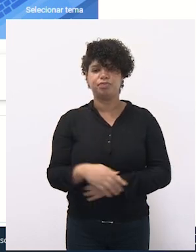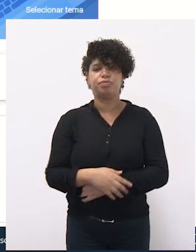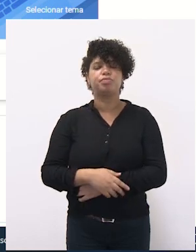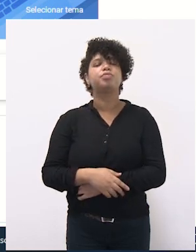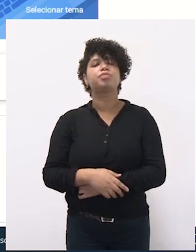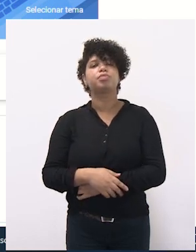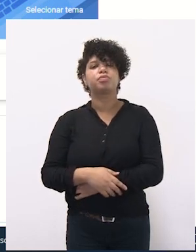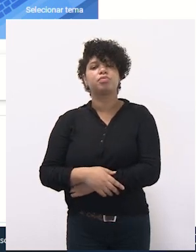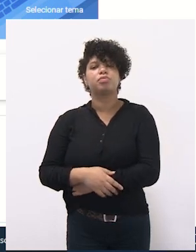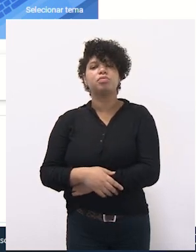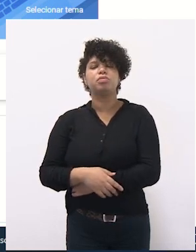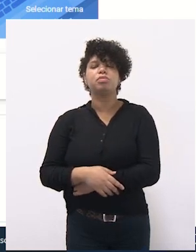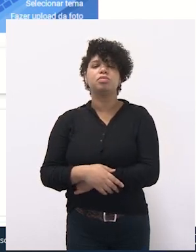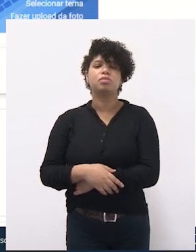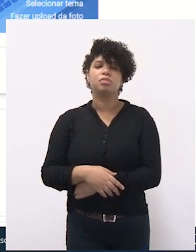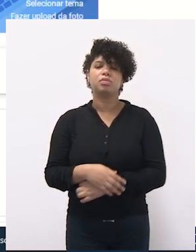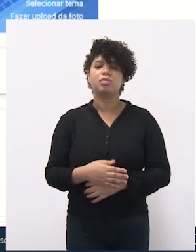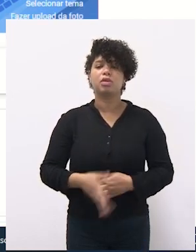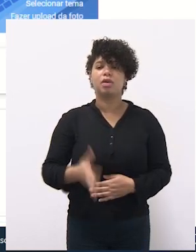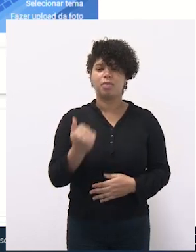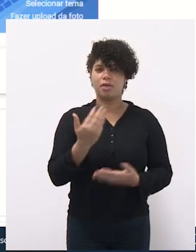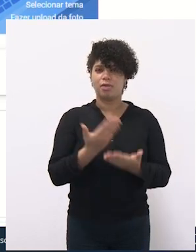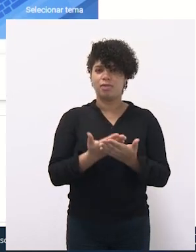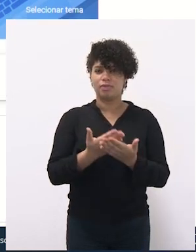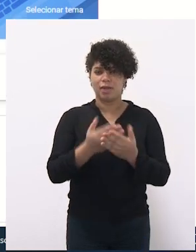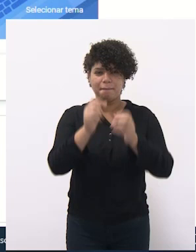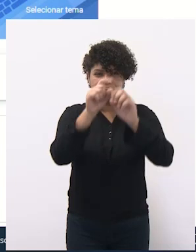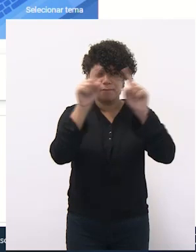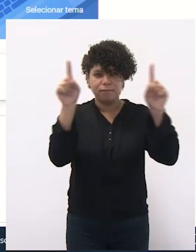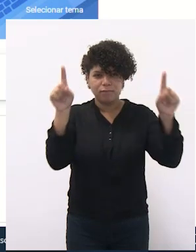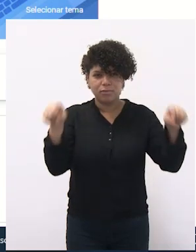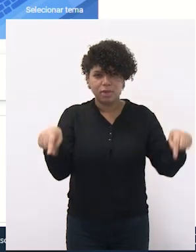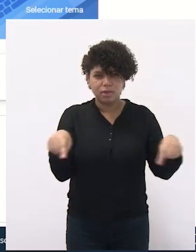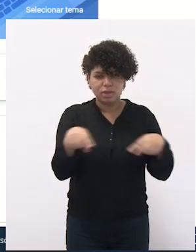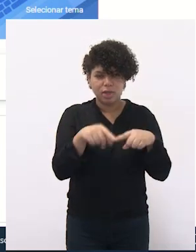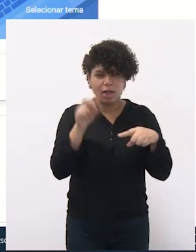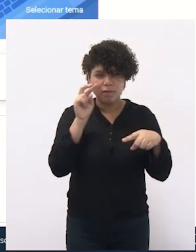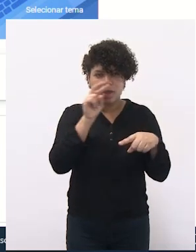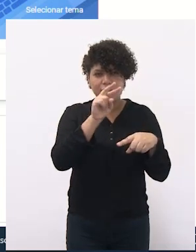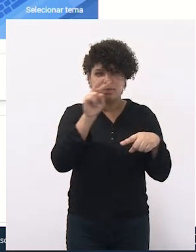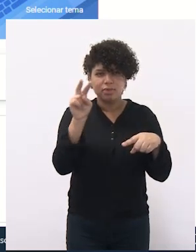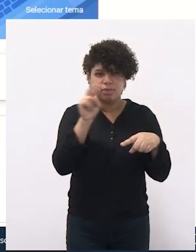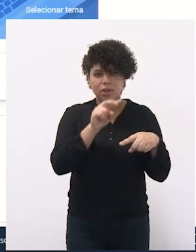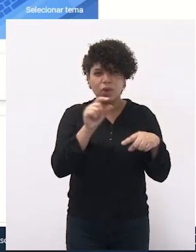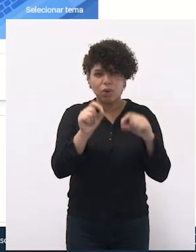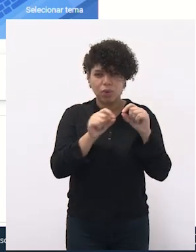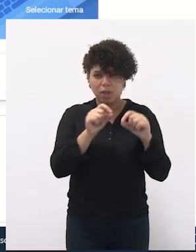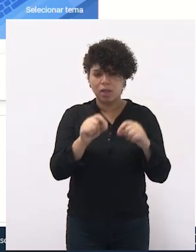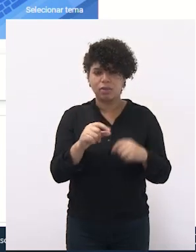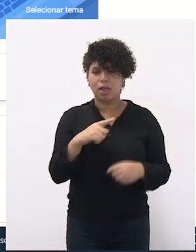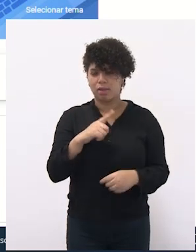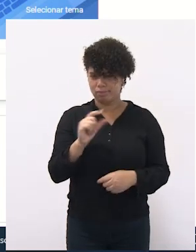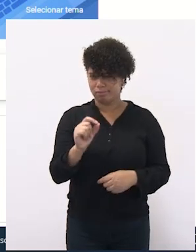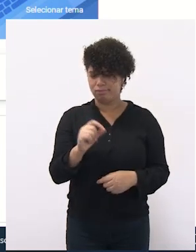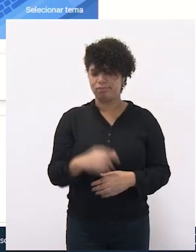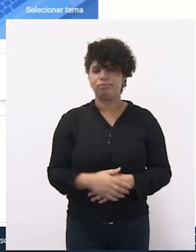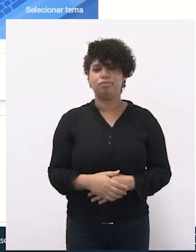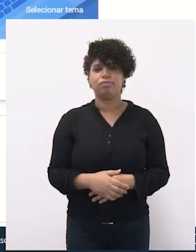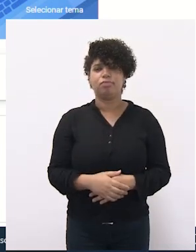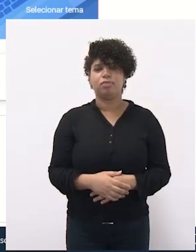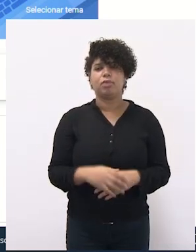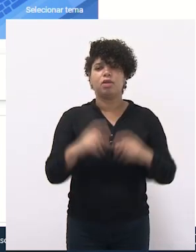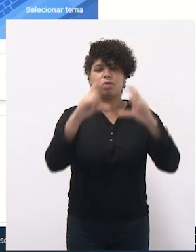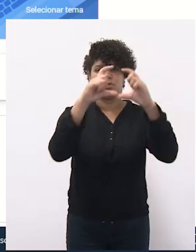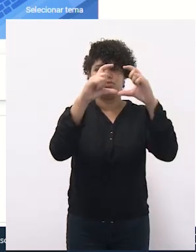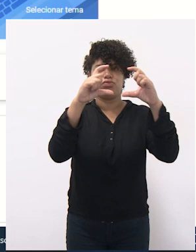vamos fazer a leitura da tela, né, para a gente ver o que acontece aqui nessa tela principal. Então, a gente tem o